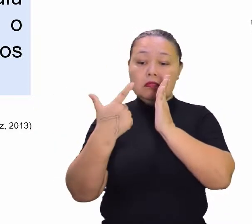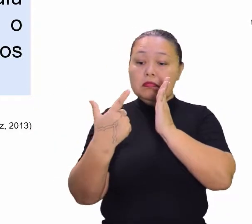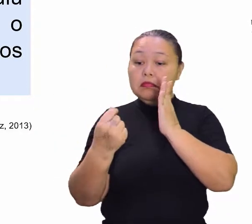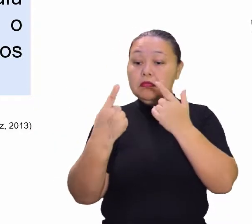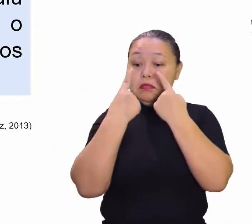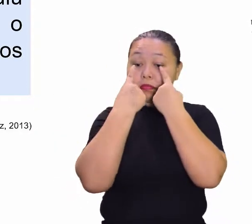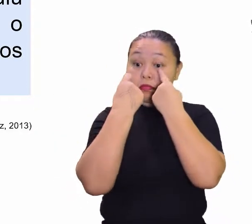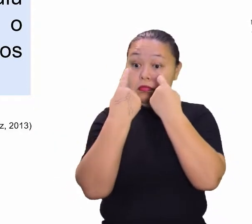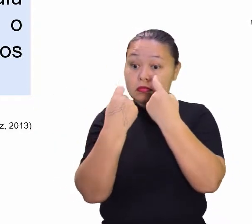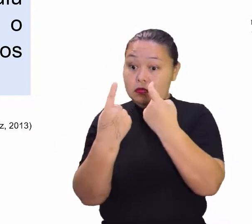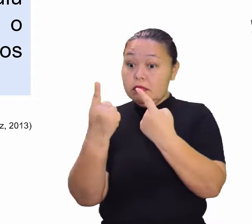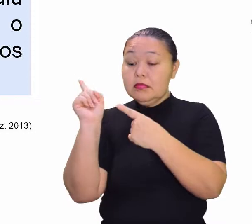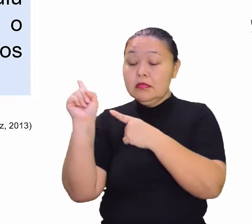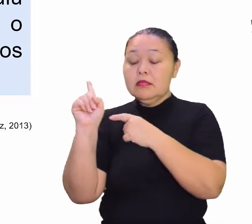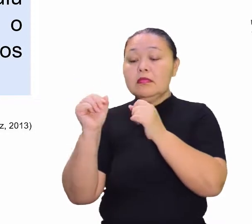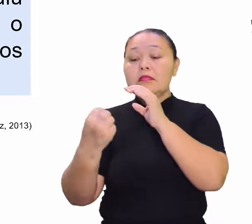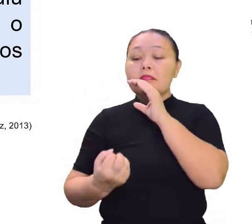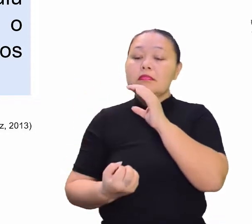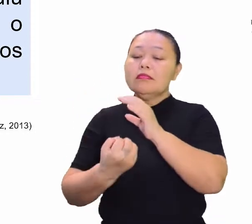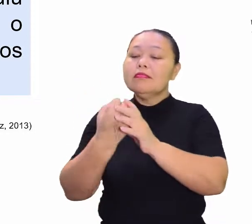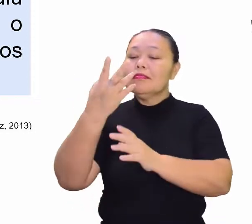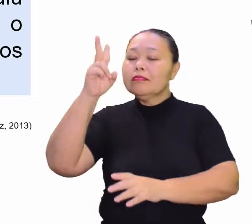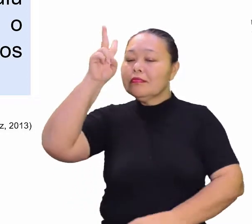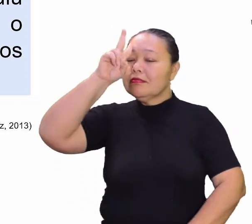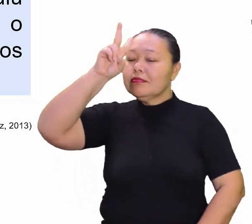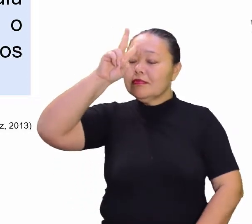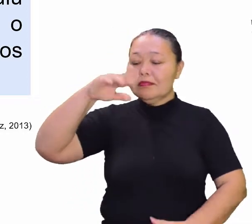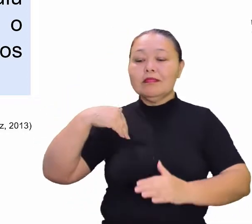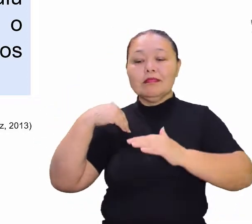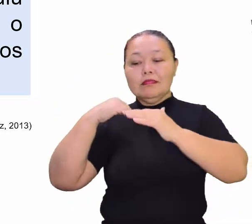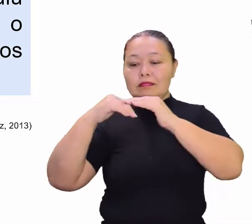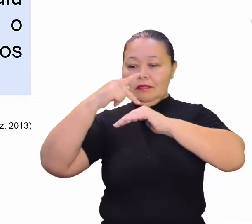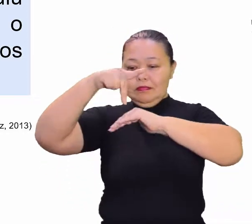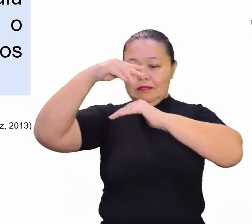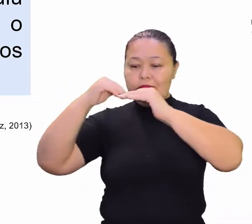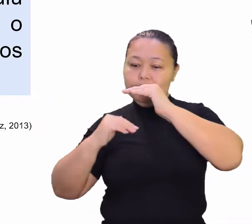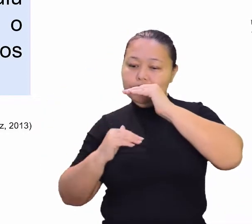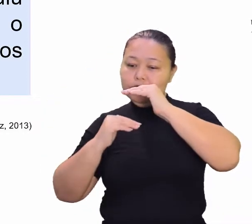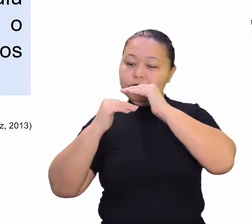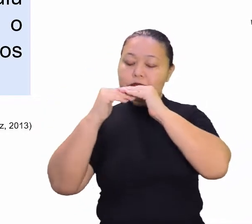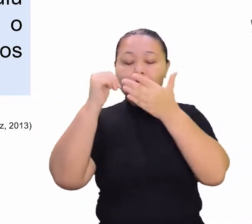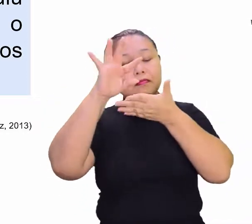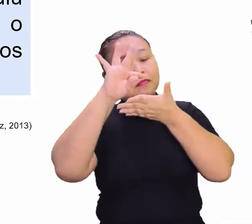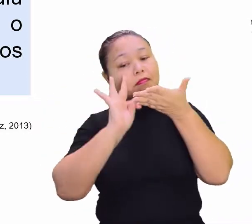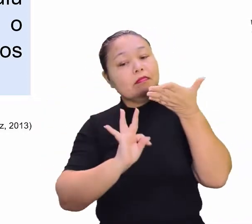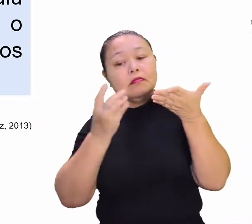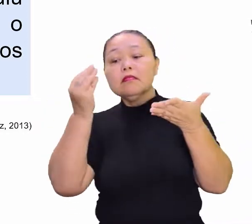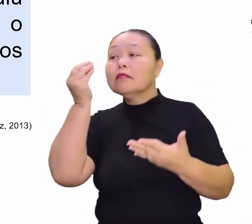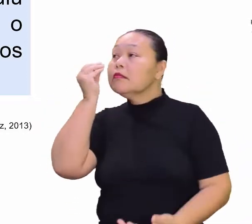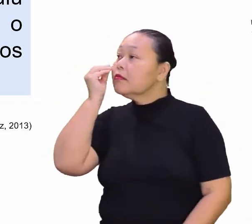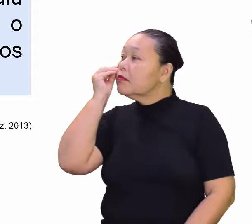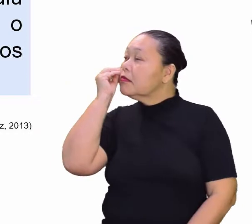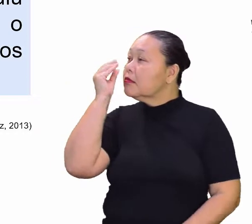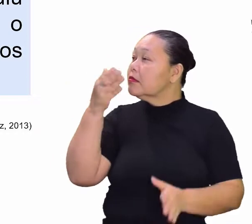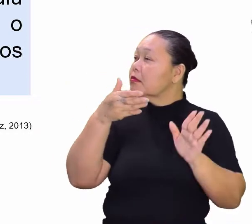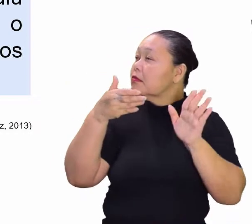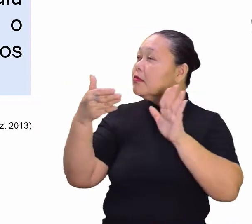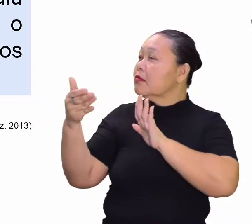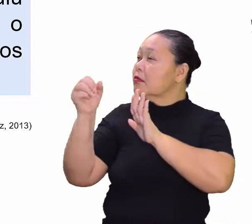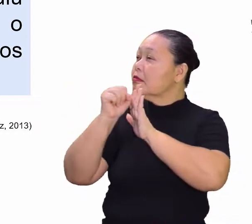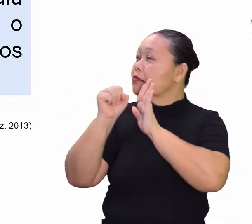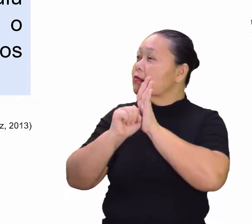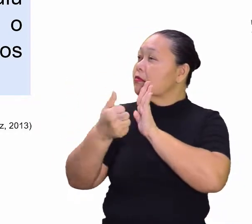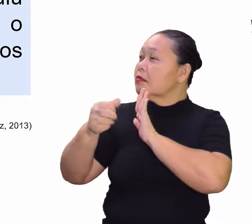sobre essa origem histórica do subdesenvolvimento. E nesse texto a gente consegue verificar o período aí lá do